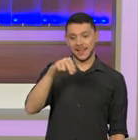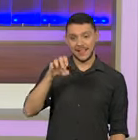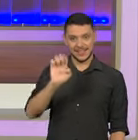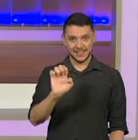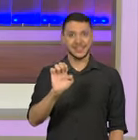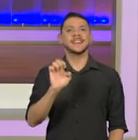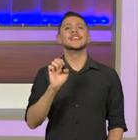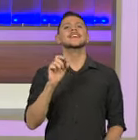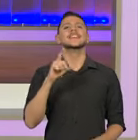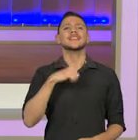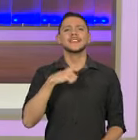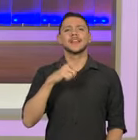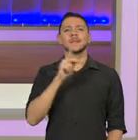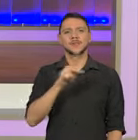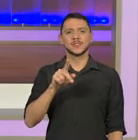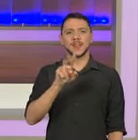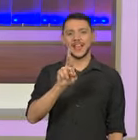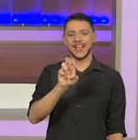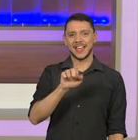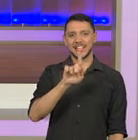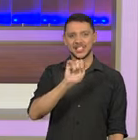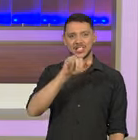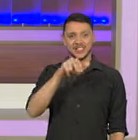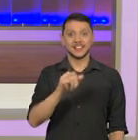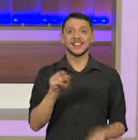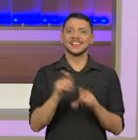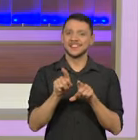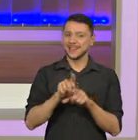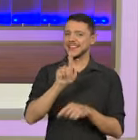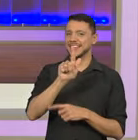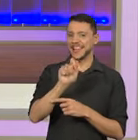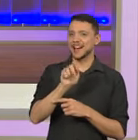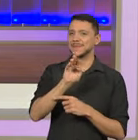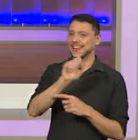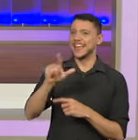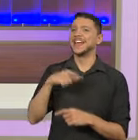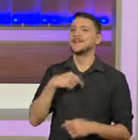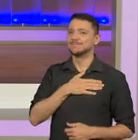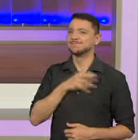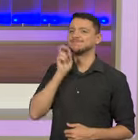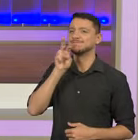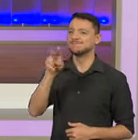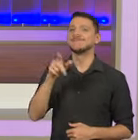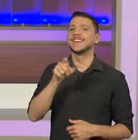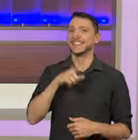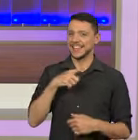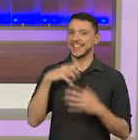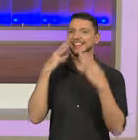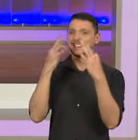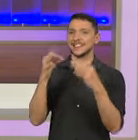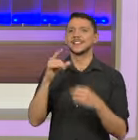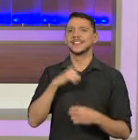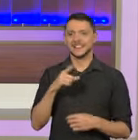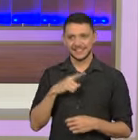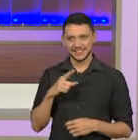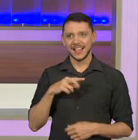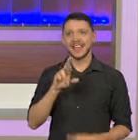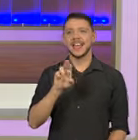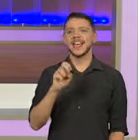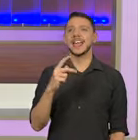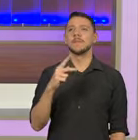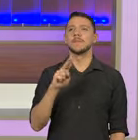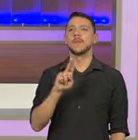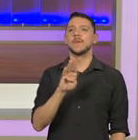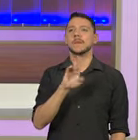pro Regina Mari, do Gabriel Peliossi, atenta sim, estou gostando de ver. O pessoal está atento. República da Bolívia, quanto tempo que eu não falo com